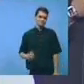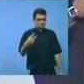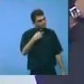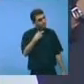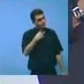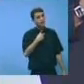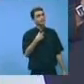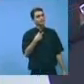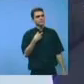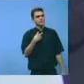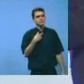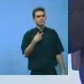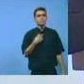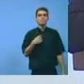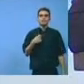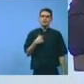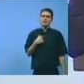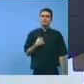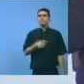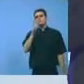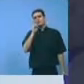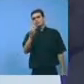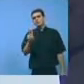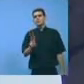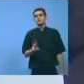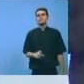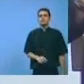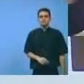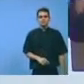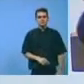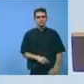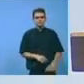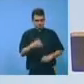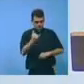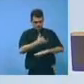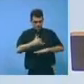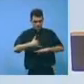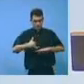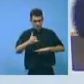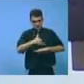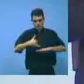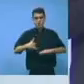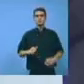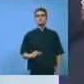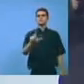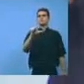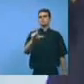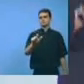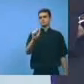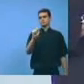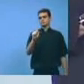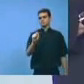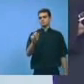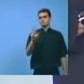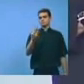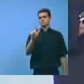triste. Tinha uma largatixa enfiada na minha janela. Eu abri a janela e fui tocar, coitadinho. Pra